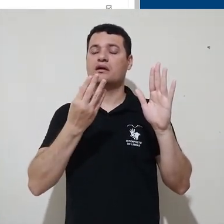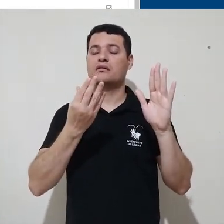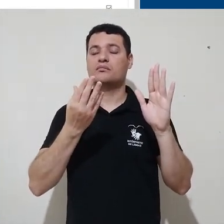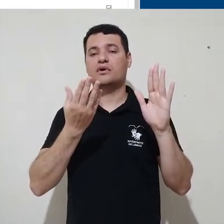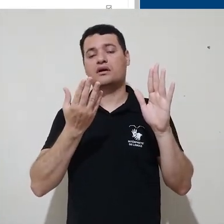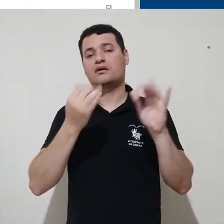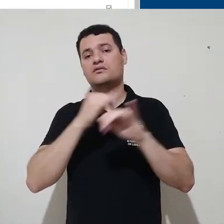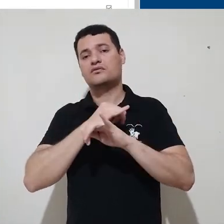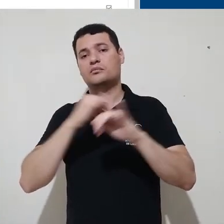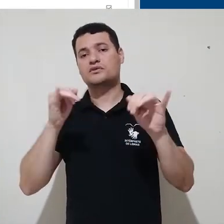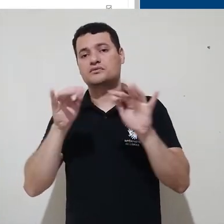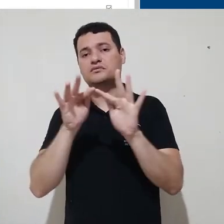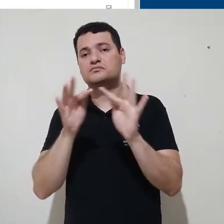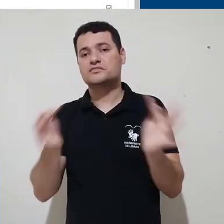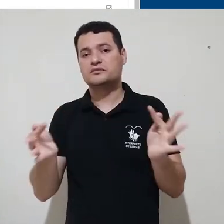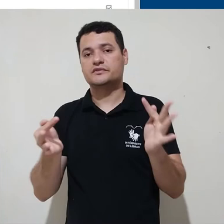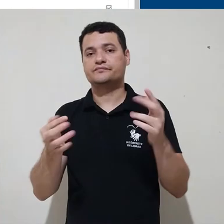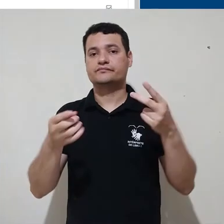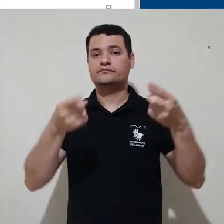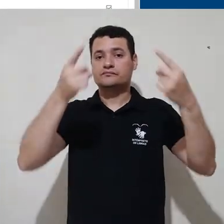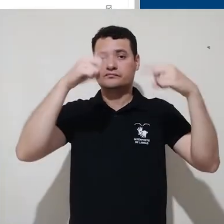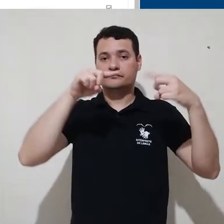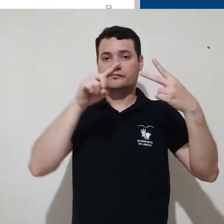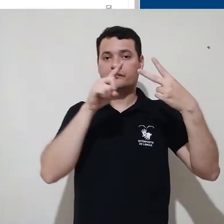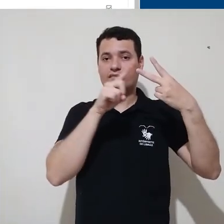É útil para pequenas explicações.